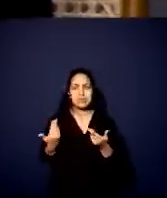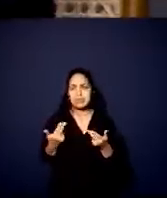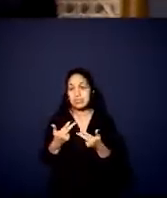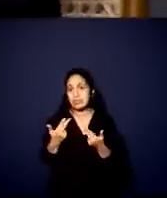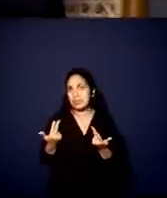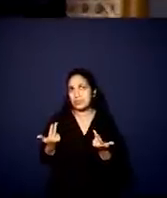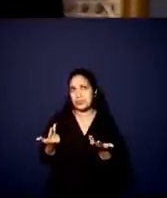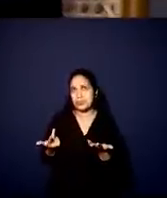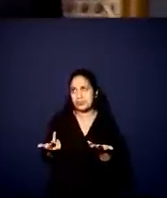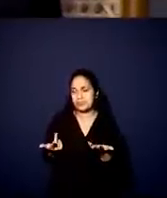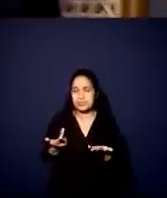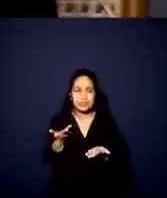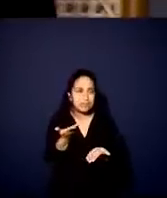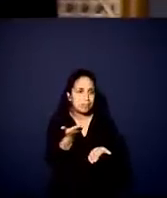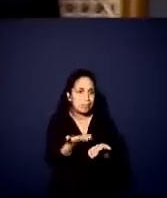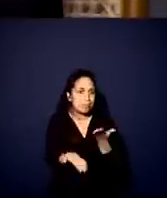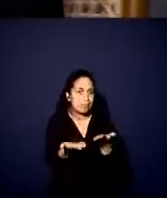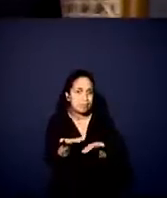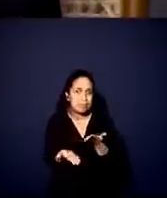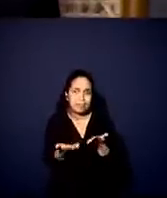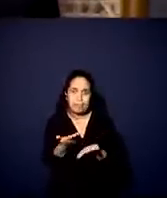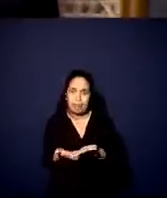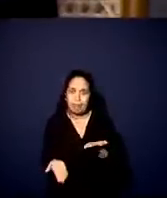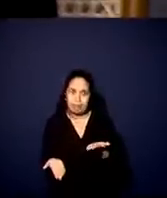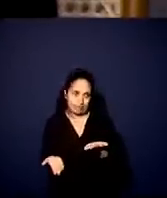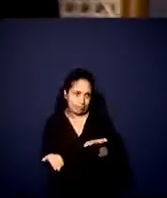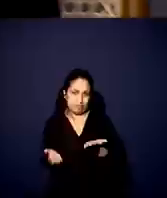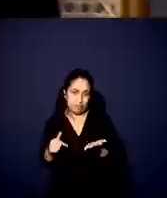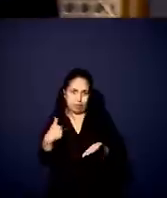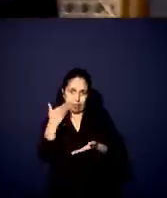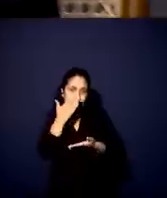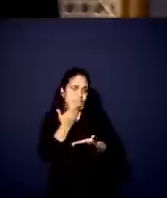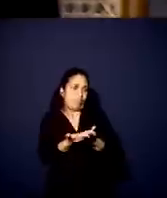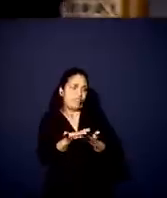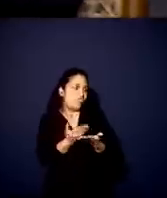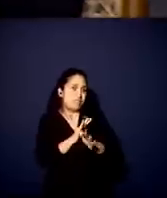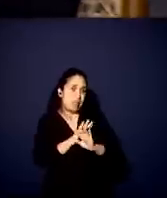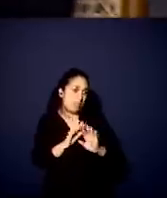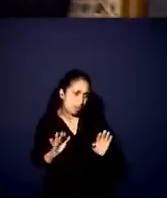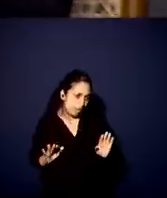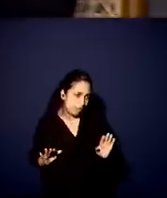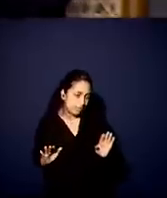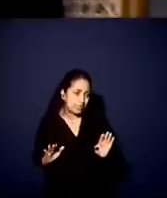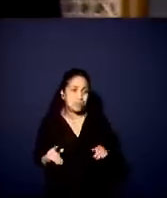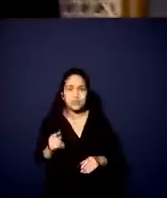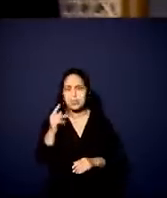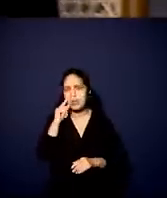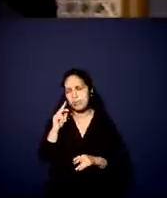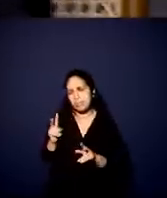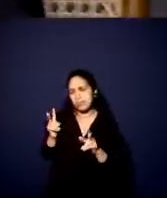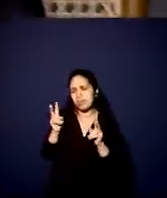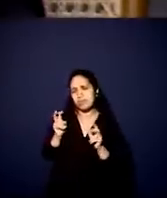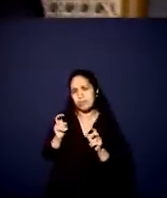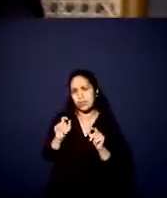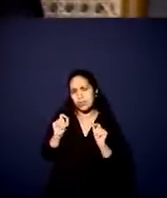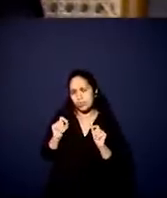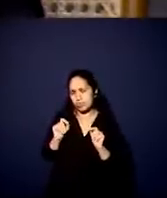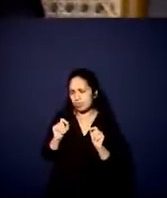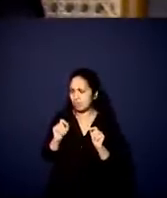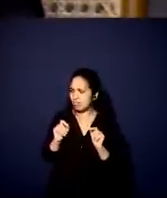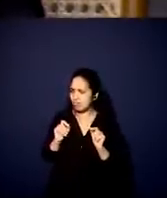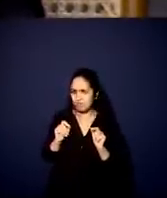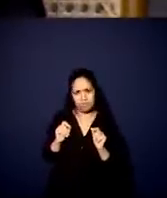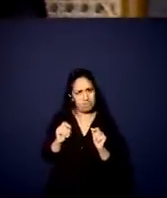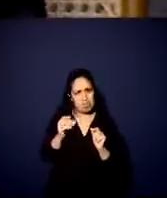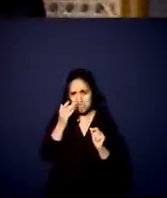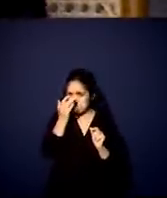a síntese foram perdendo popularidade diante da constatação de que não tava sendo